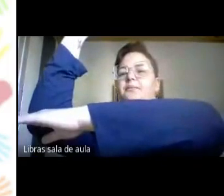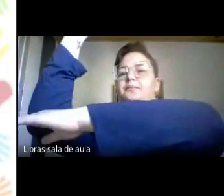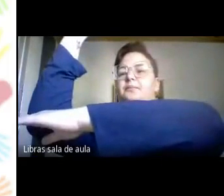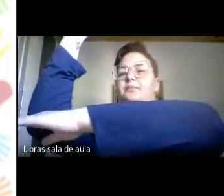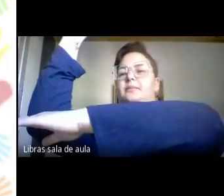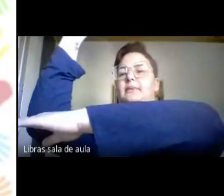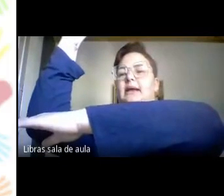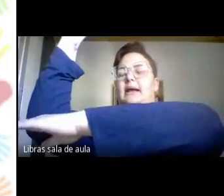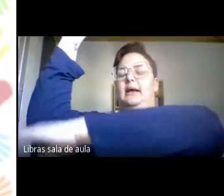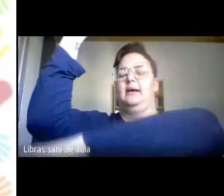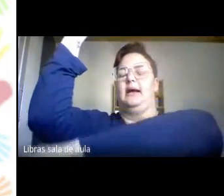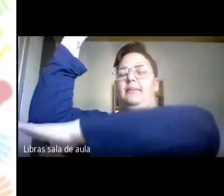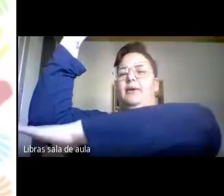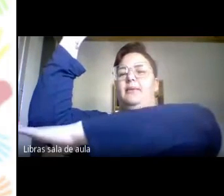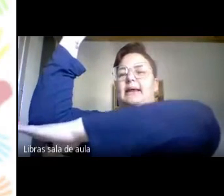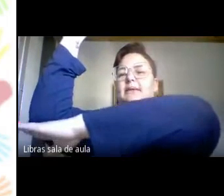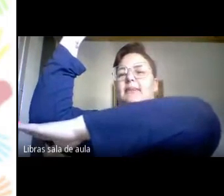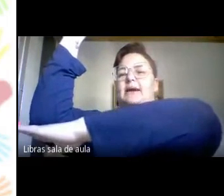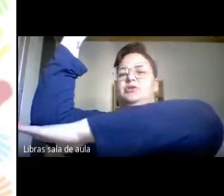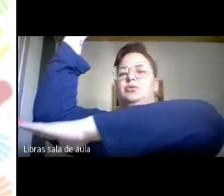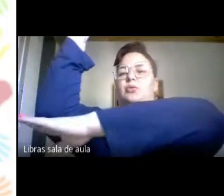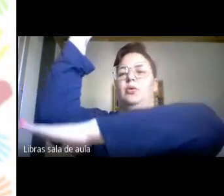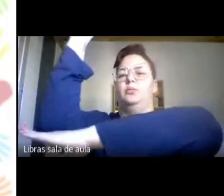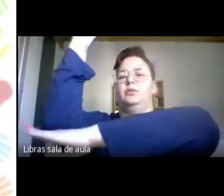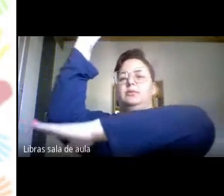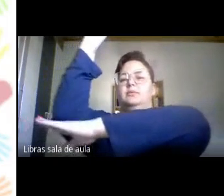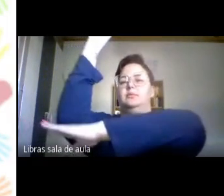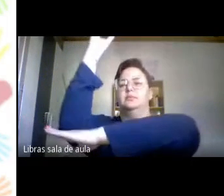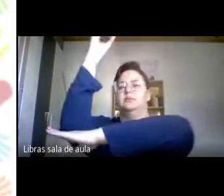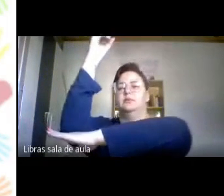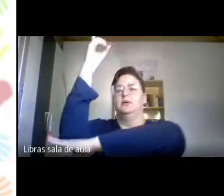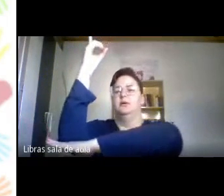ó, a mão aqui embaixo do ombro,